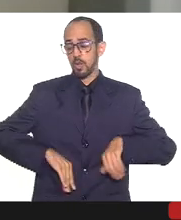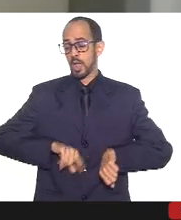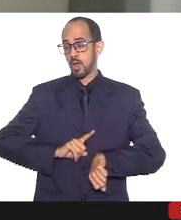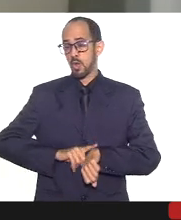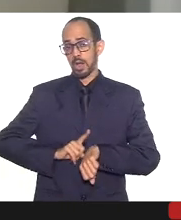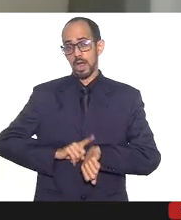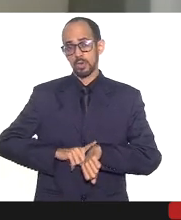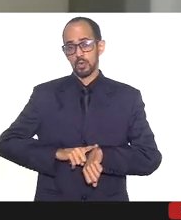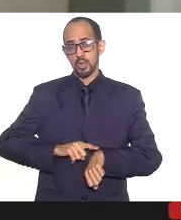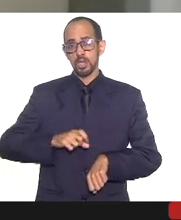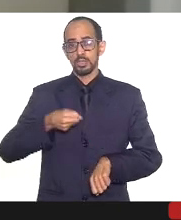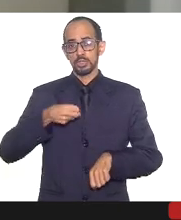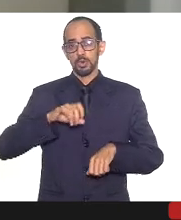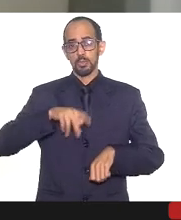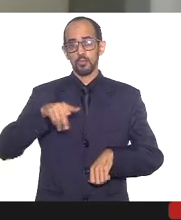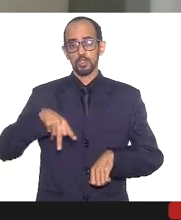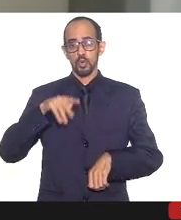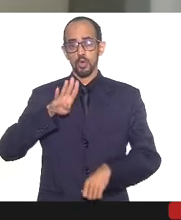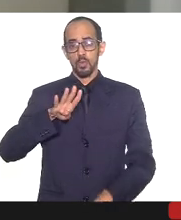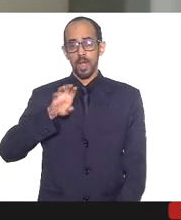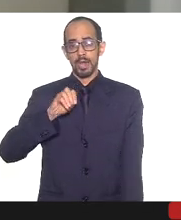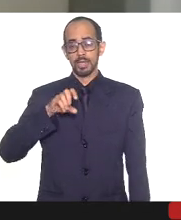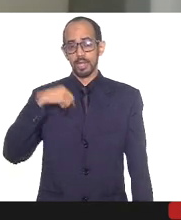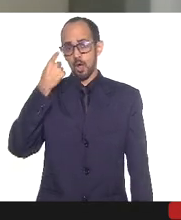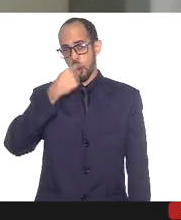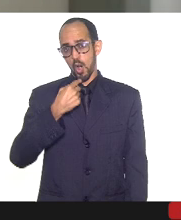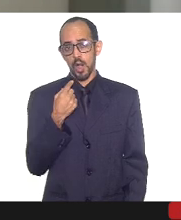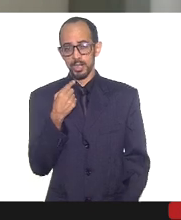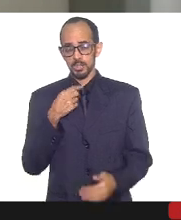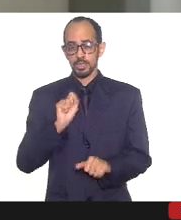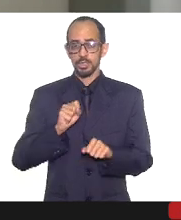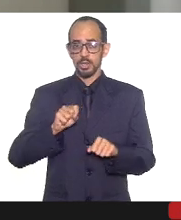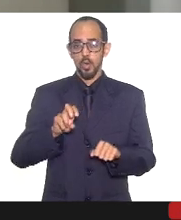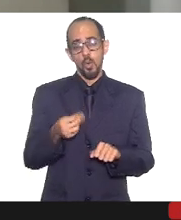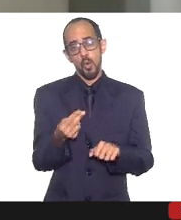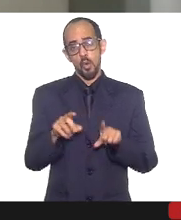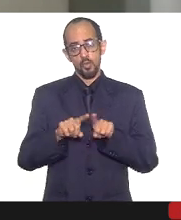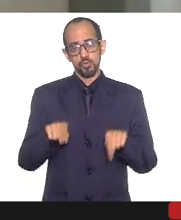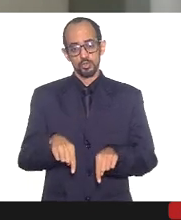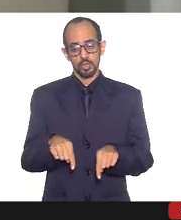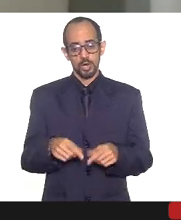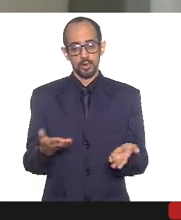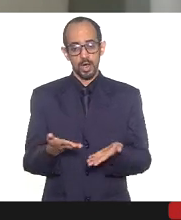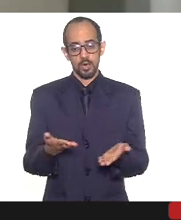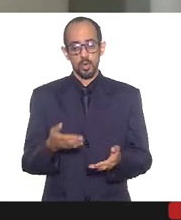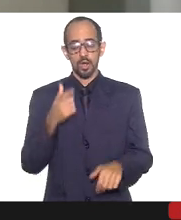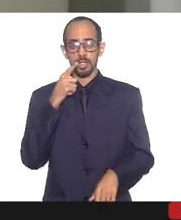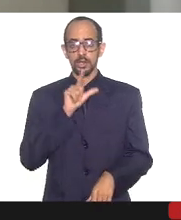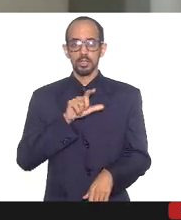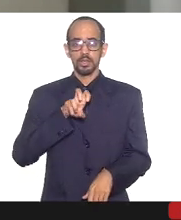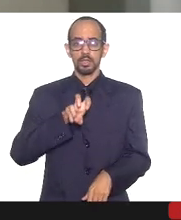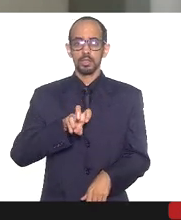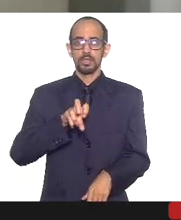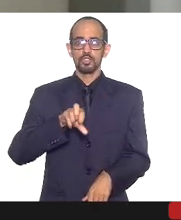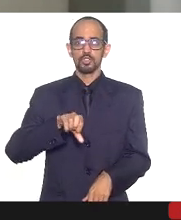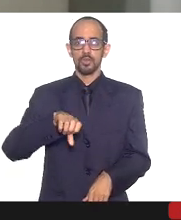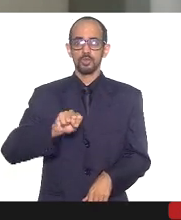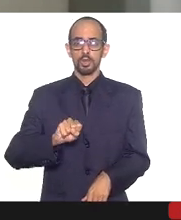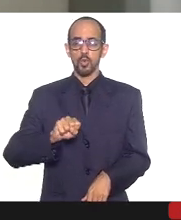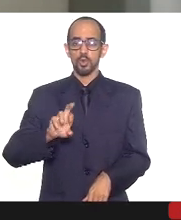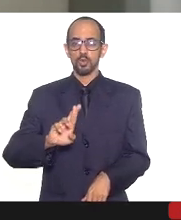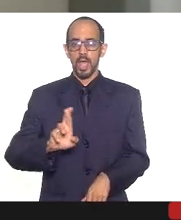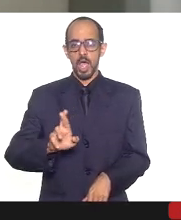professor de 40 horas, bem como o servidor de 40 horas, saiu de R$ 160,00 para R$ 598,00 por